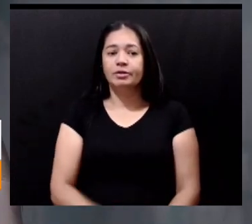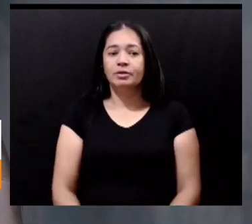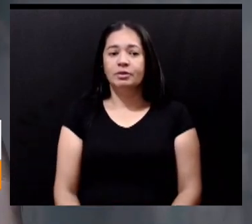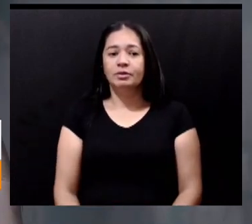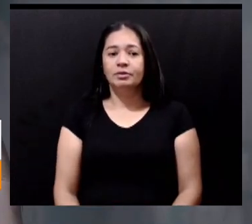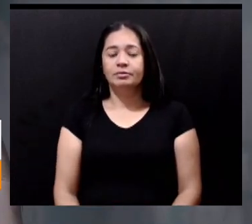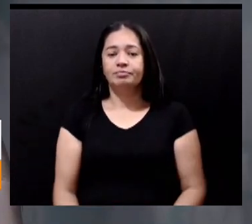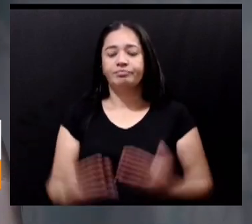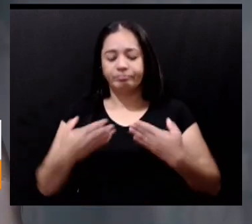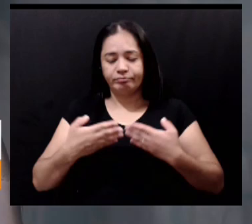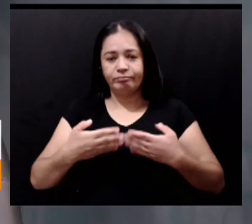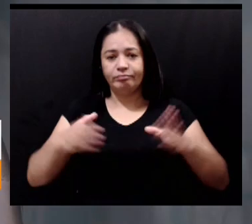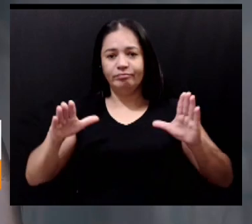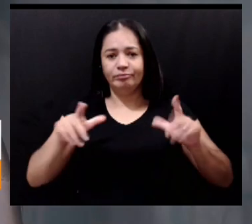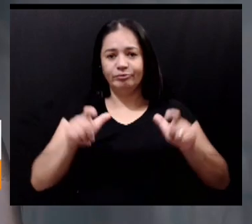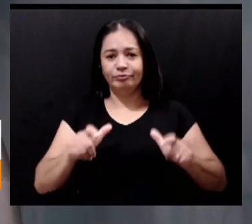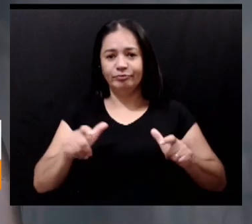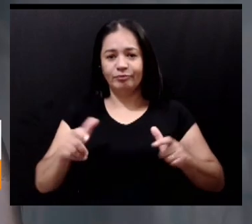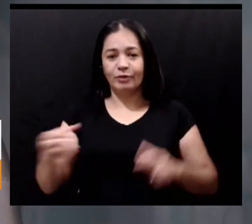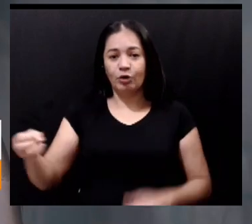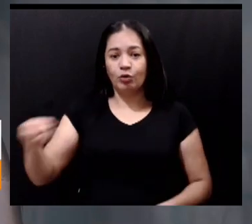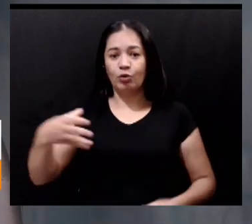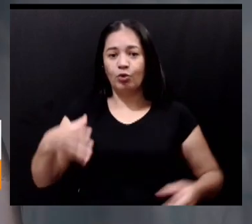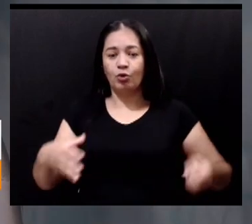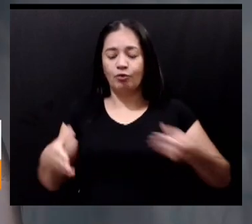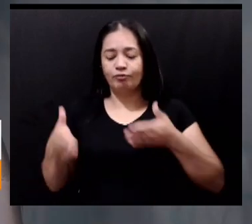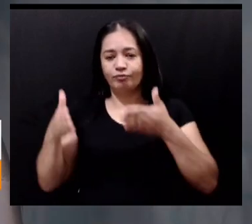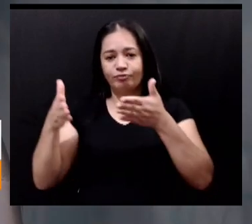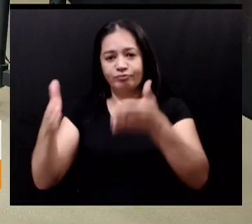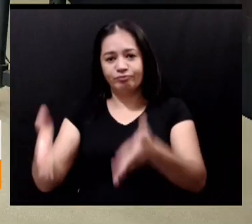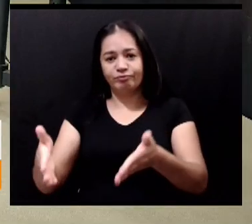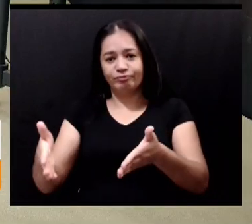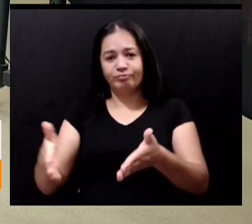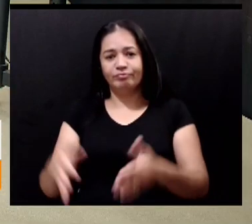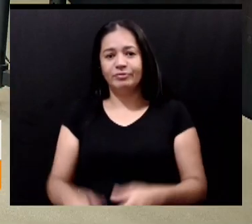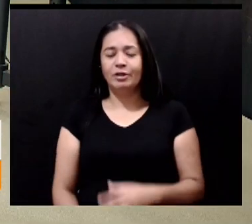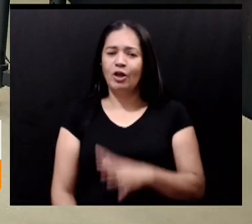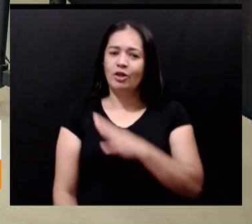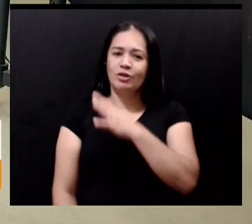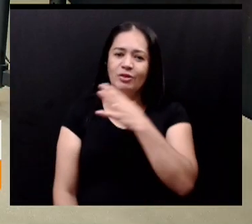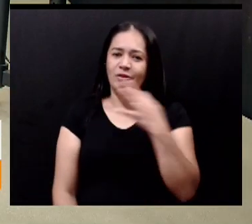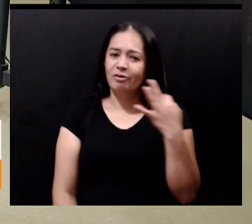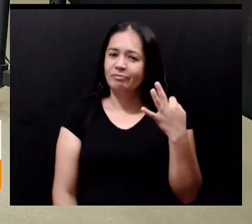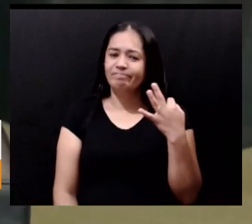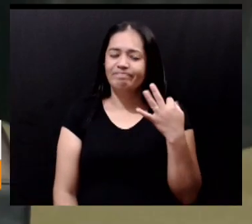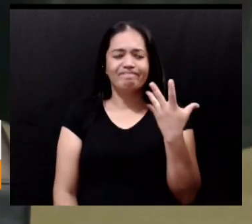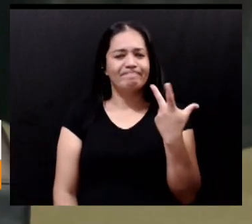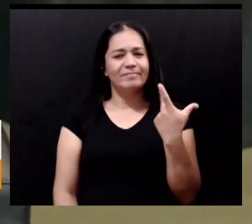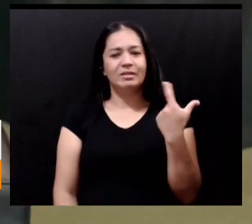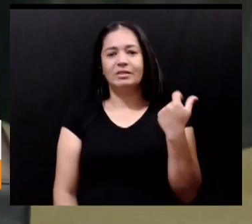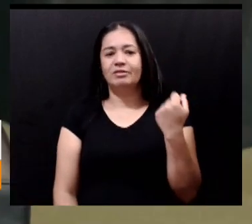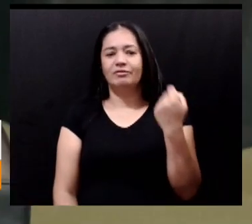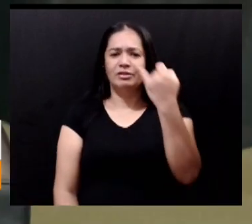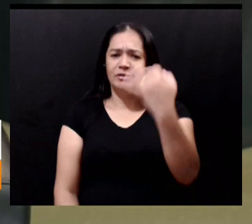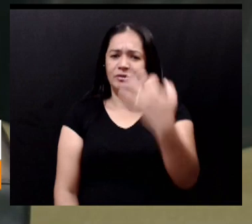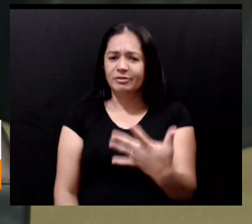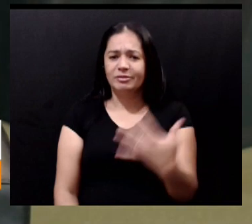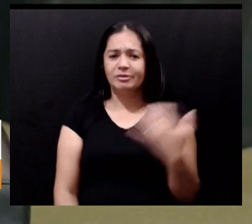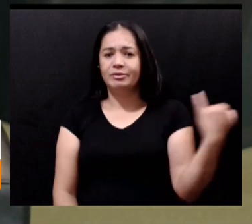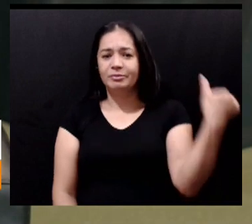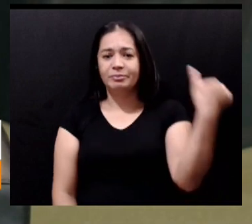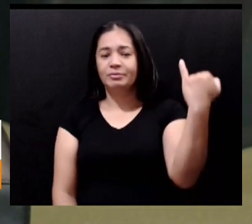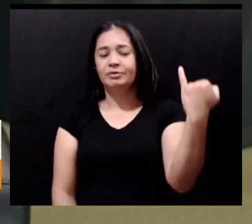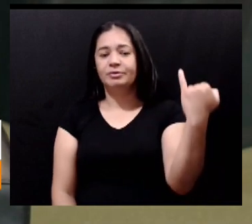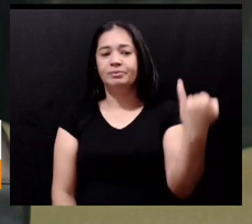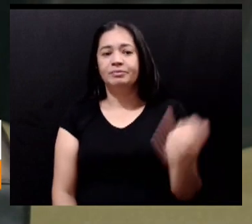esse novo chegar. Muito Então, bem. Que acho que é fala, isso. né, que fala maravilhosa, que fala importante nessa